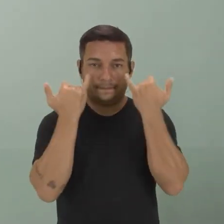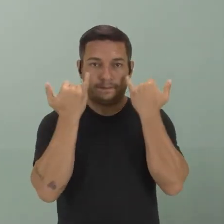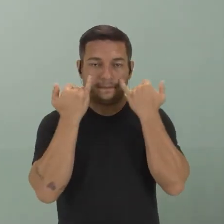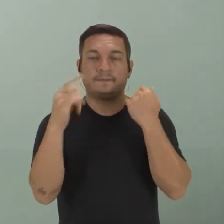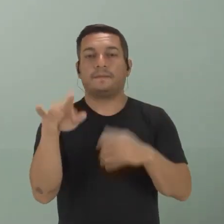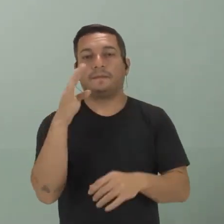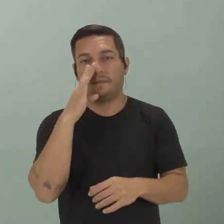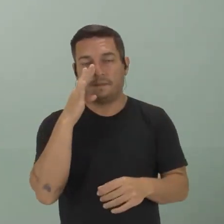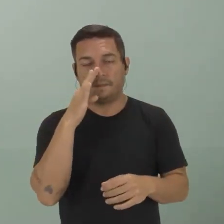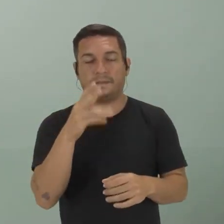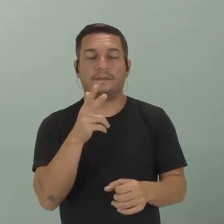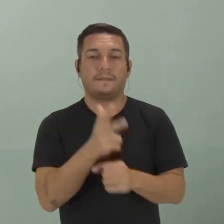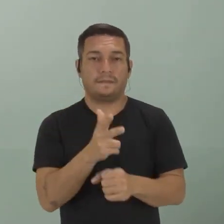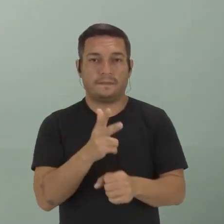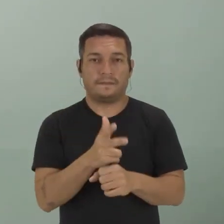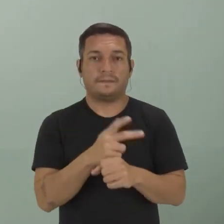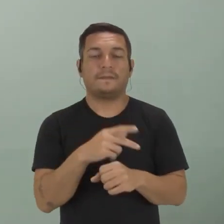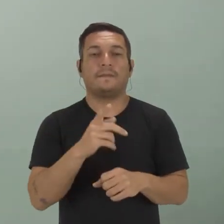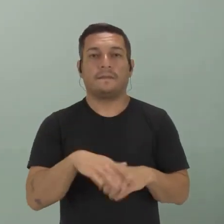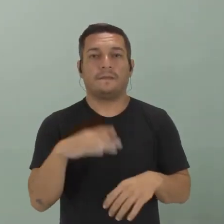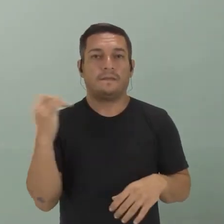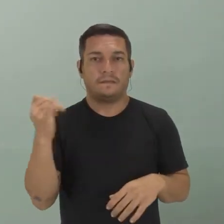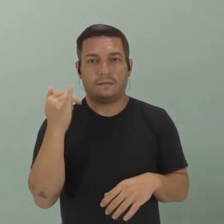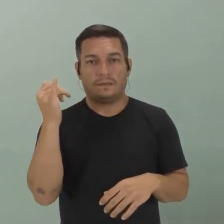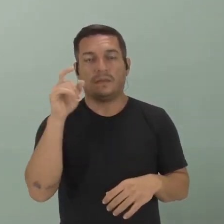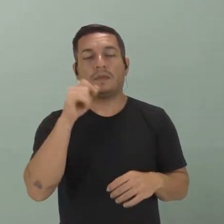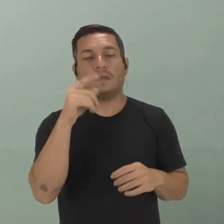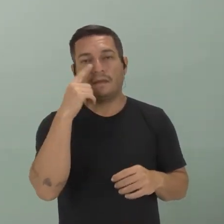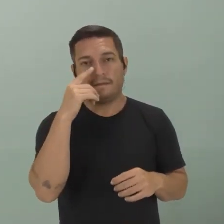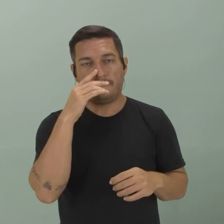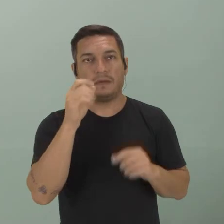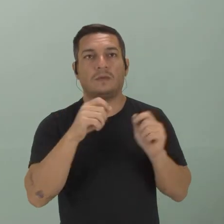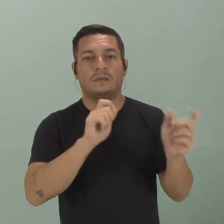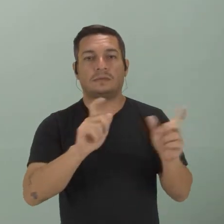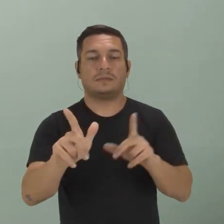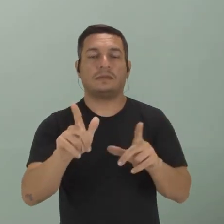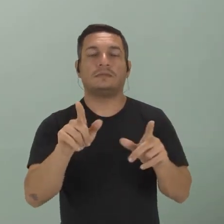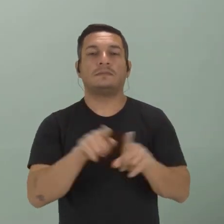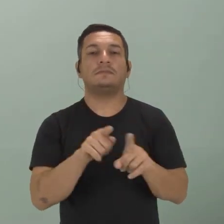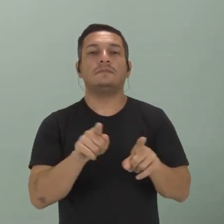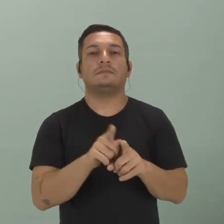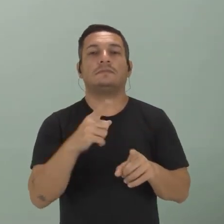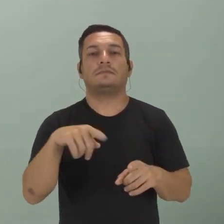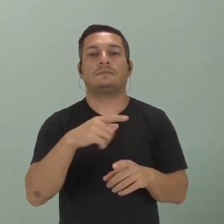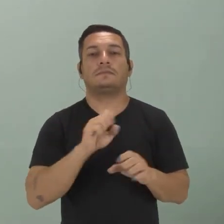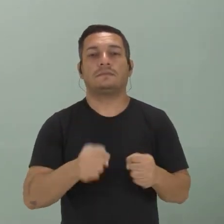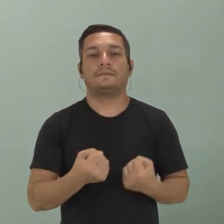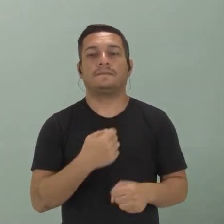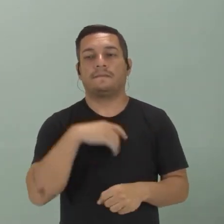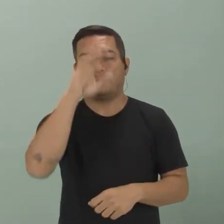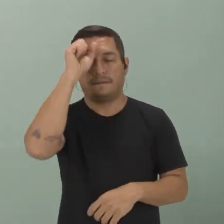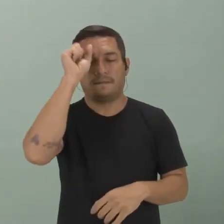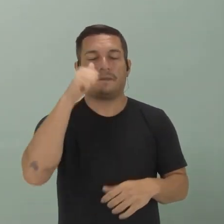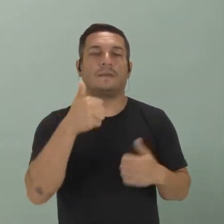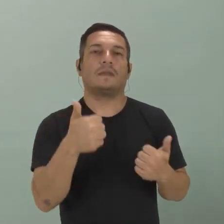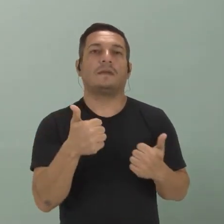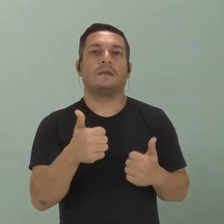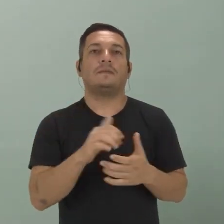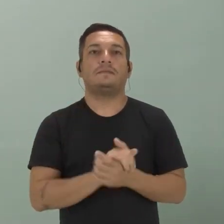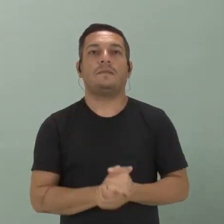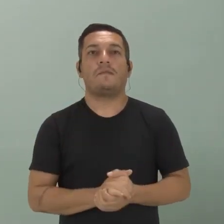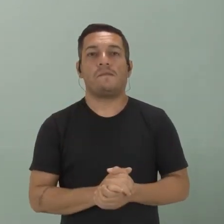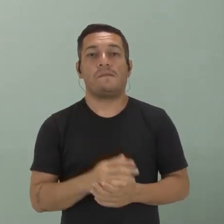da informação, então assista esse vídeo quantas vezes forem necessárias, veja esse slide para que você reforce